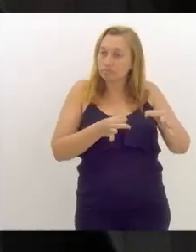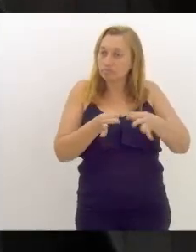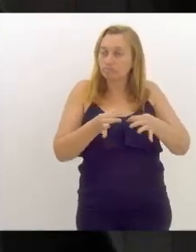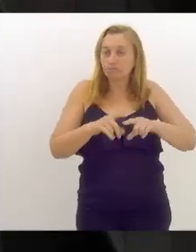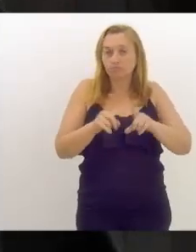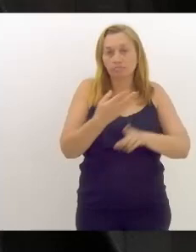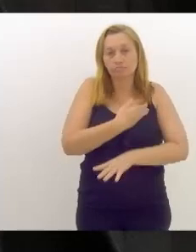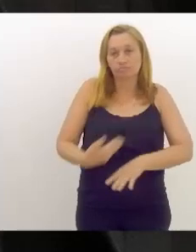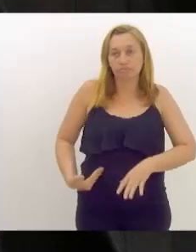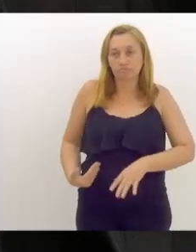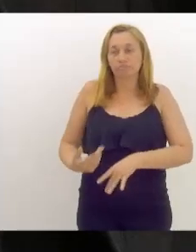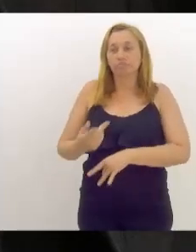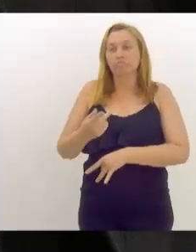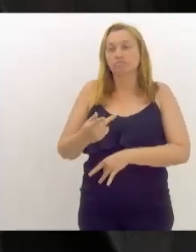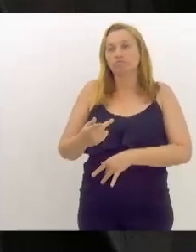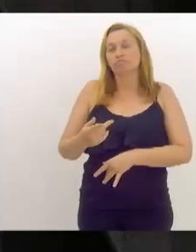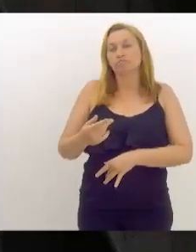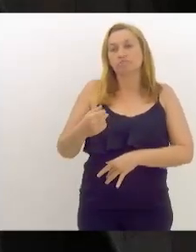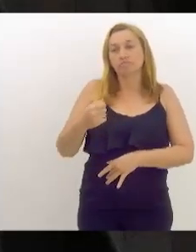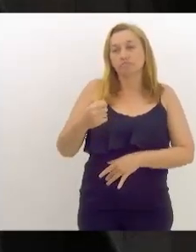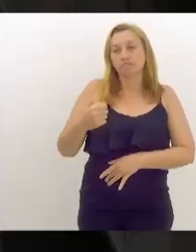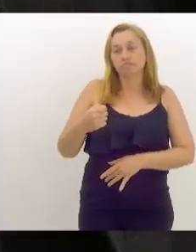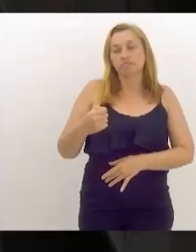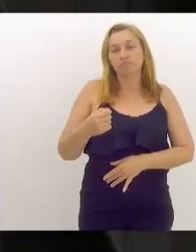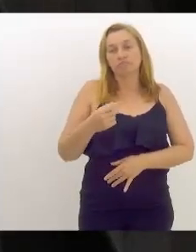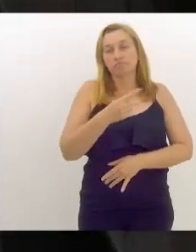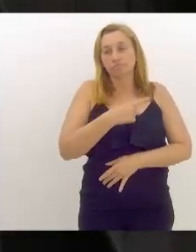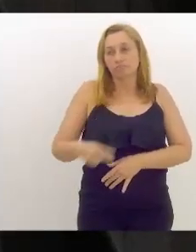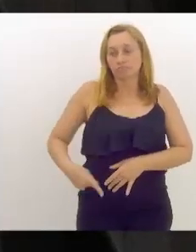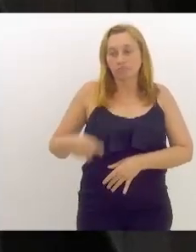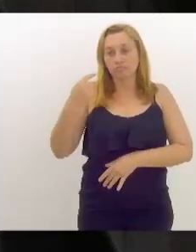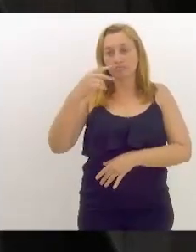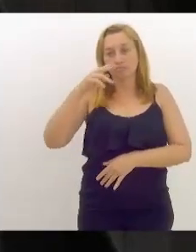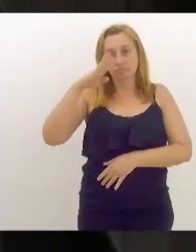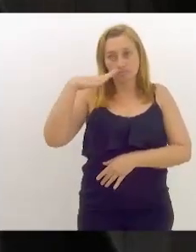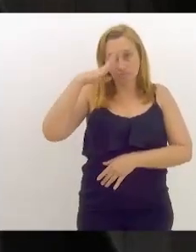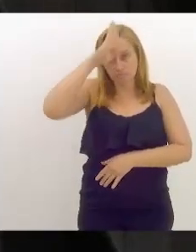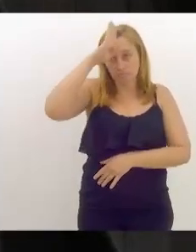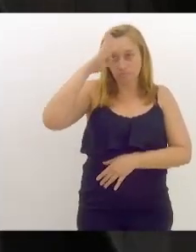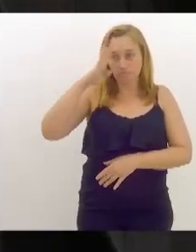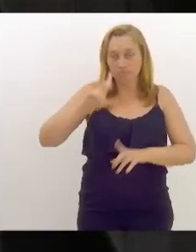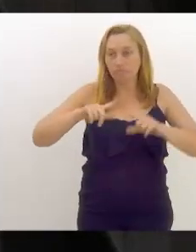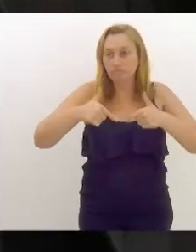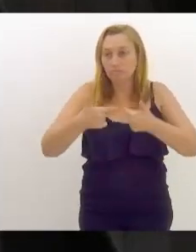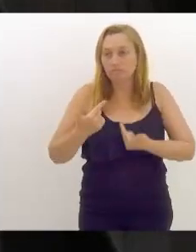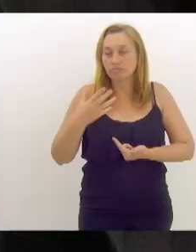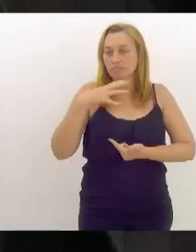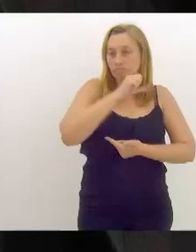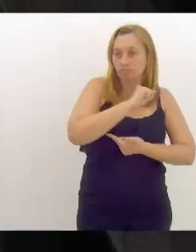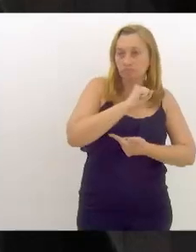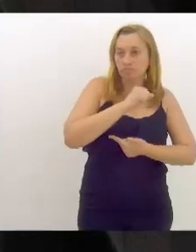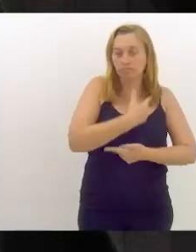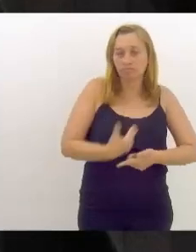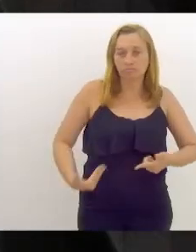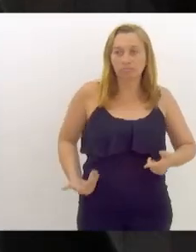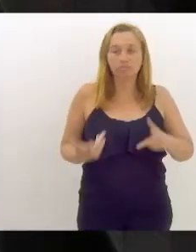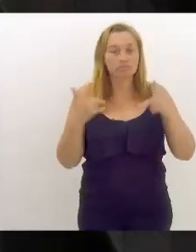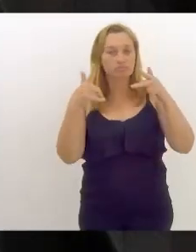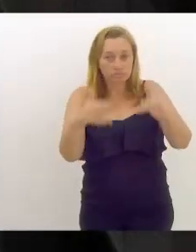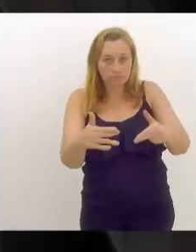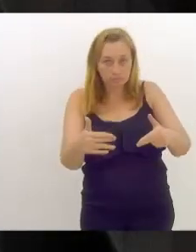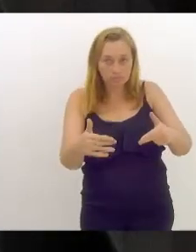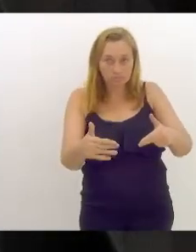República queria se reeleger, vigorou de imediato. E o governador, na mesma